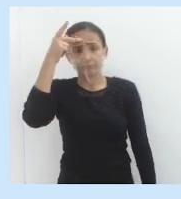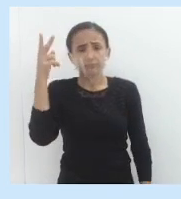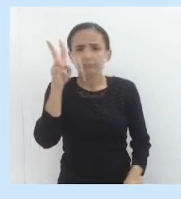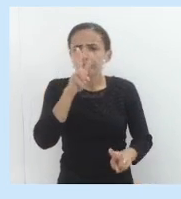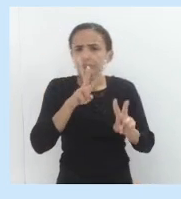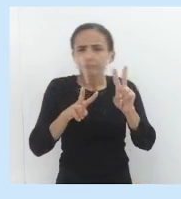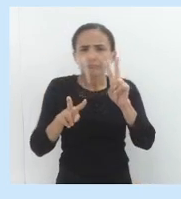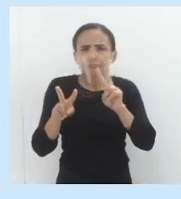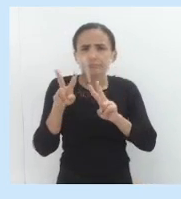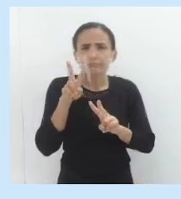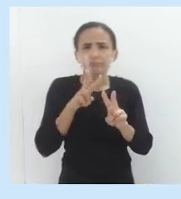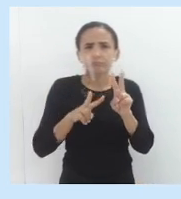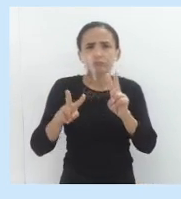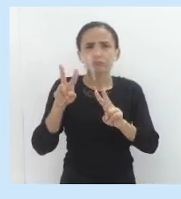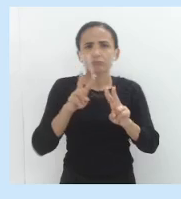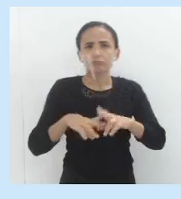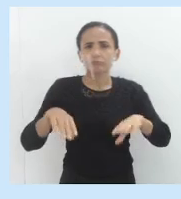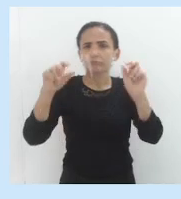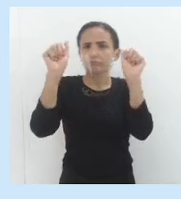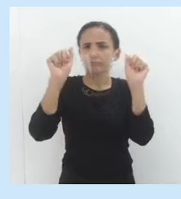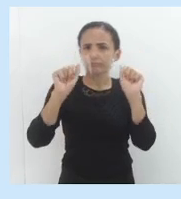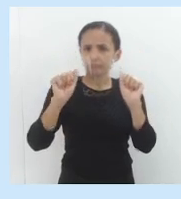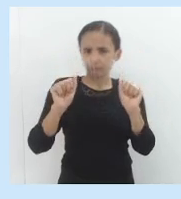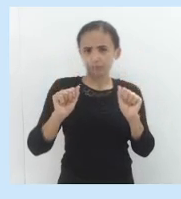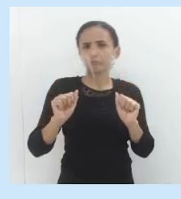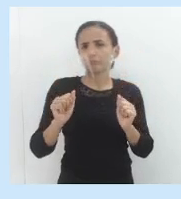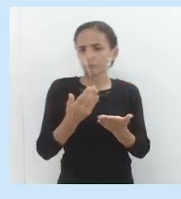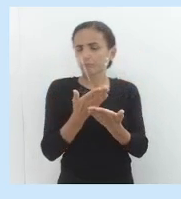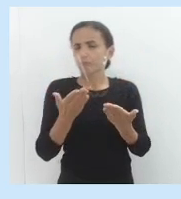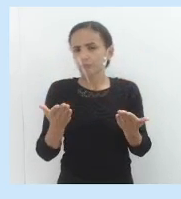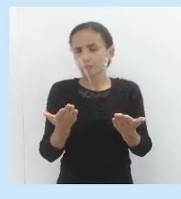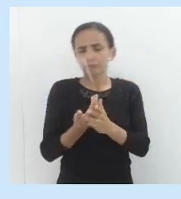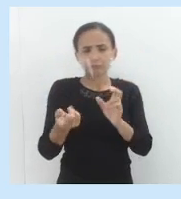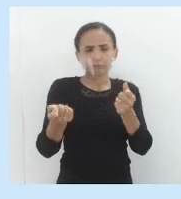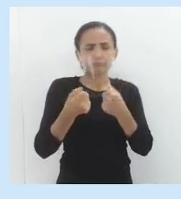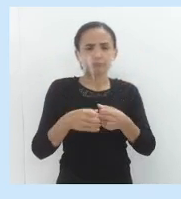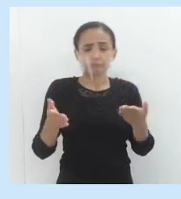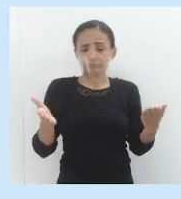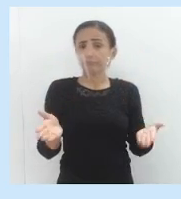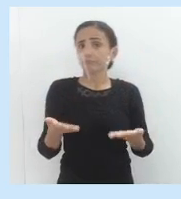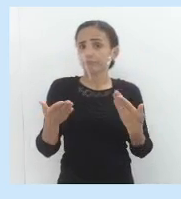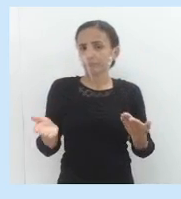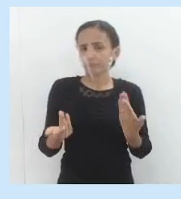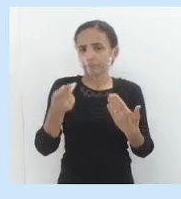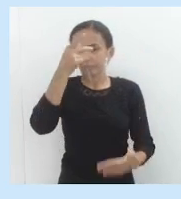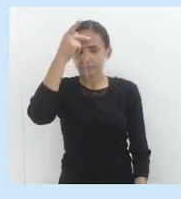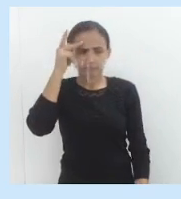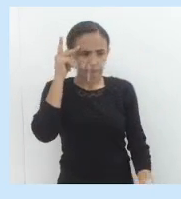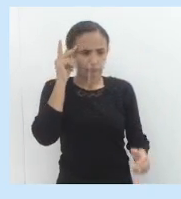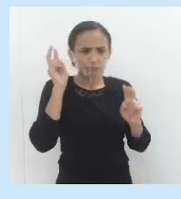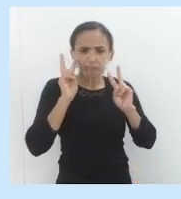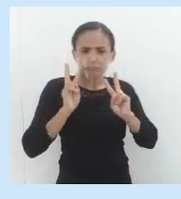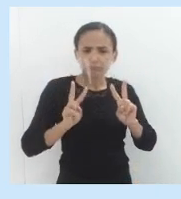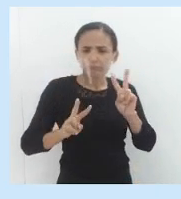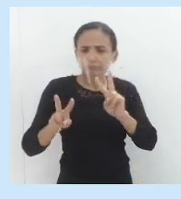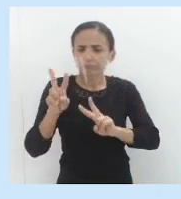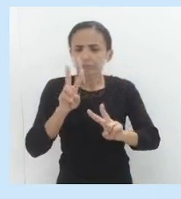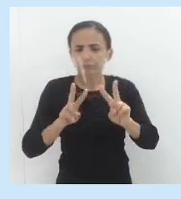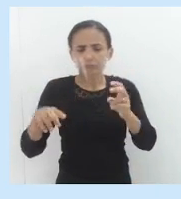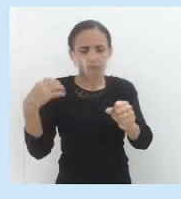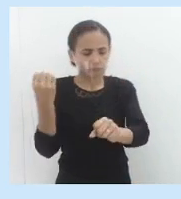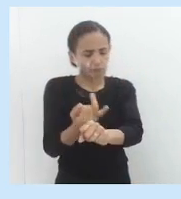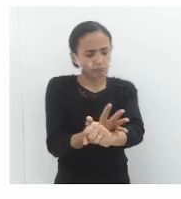observador, ele também, a arte, ela vai ter nessa função, também de despertar em quem está observando, determinadas